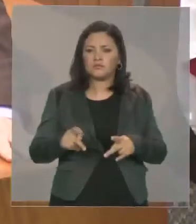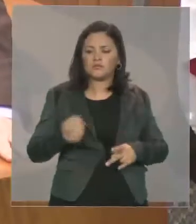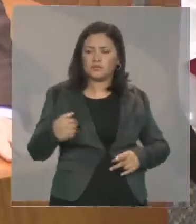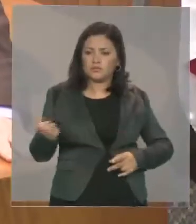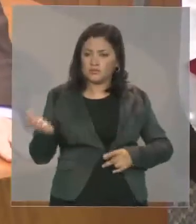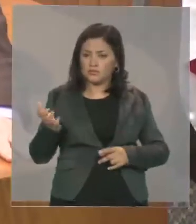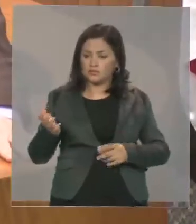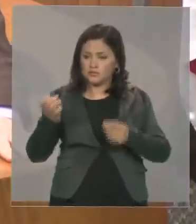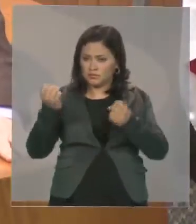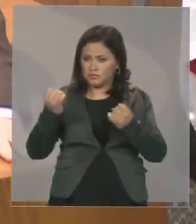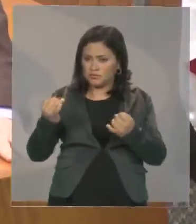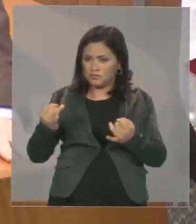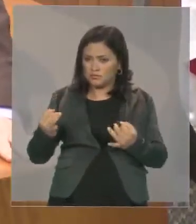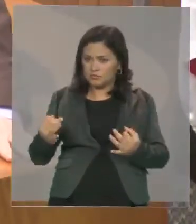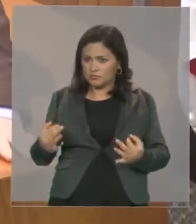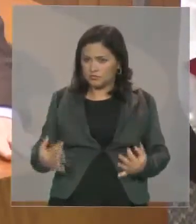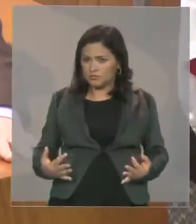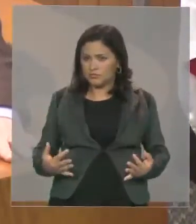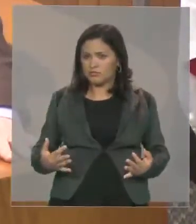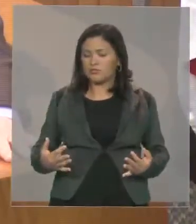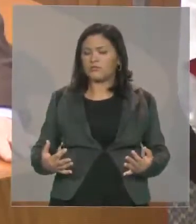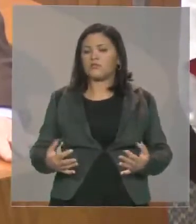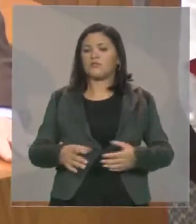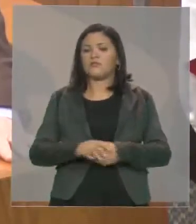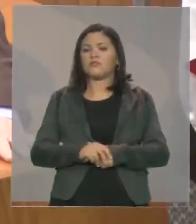esclarecer esta nota